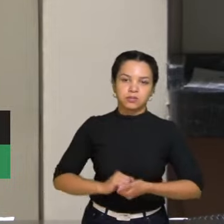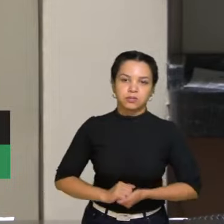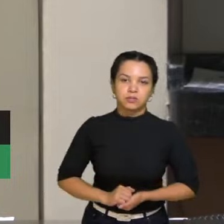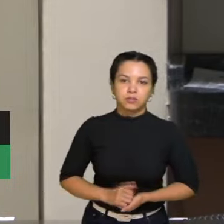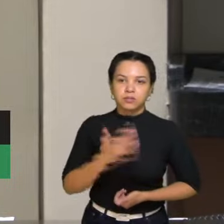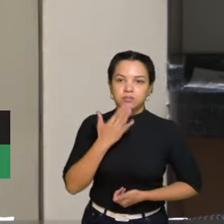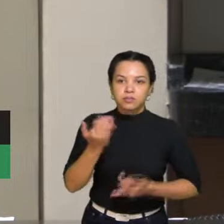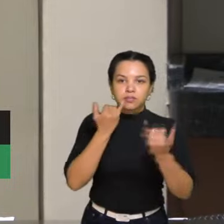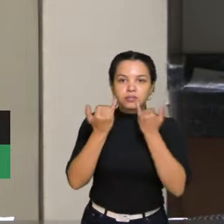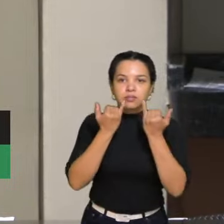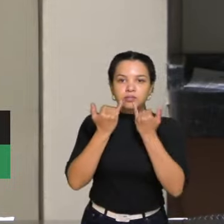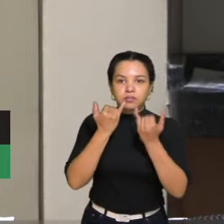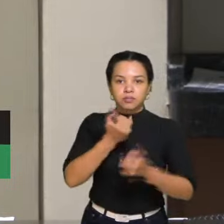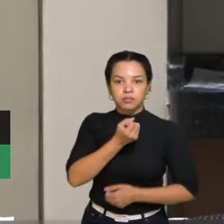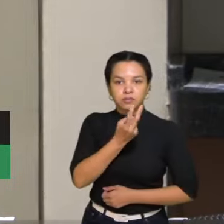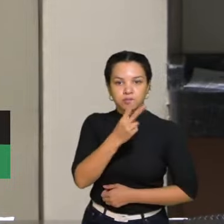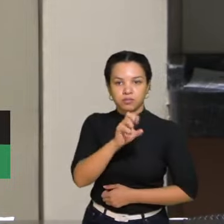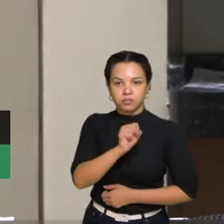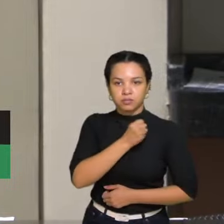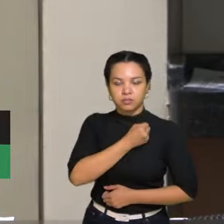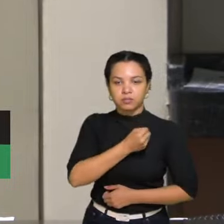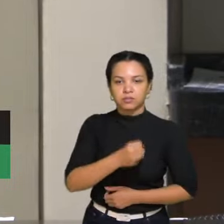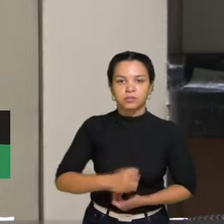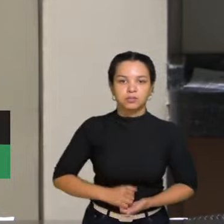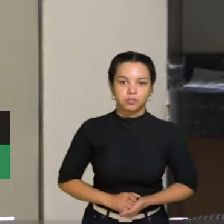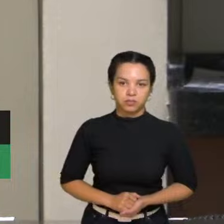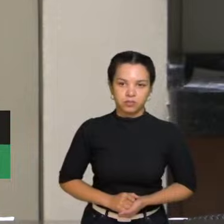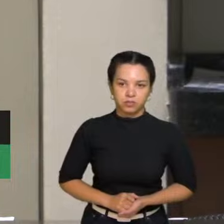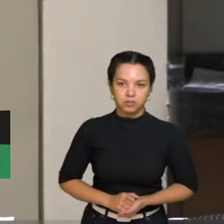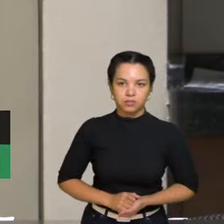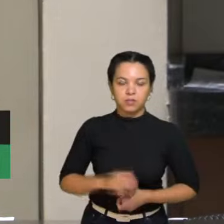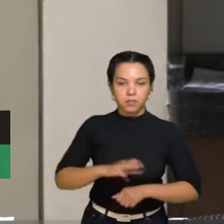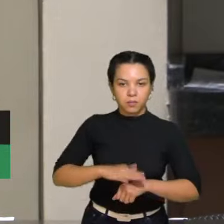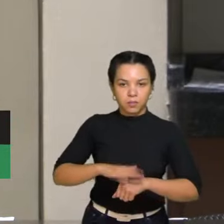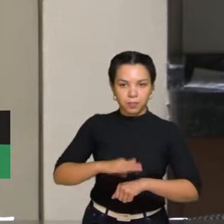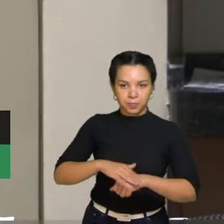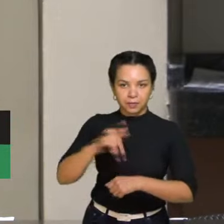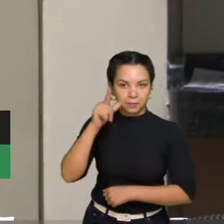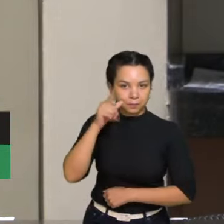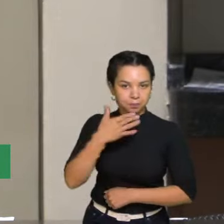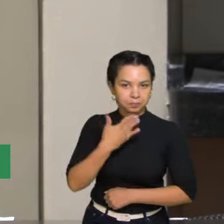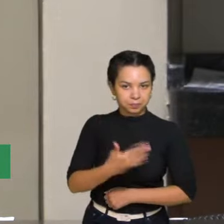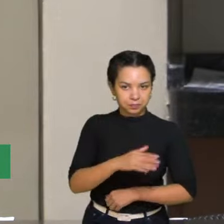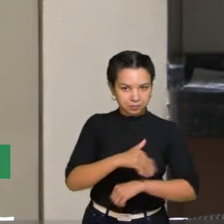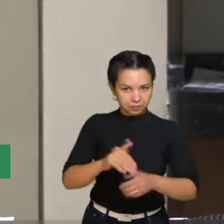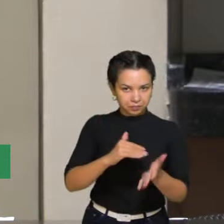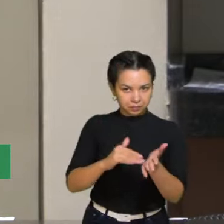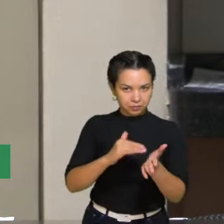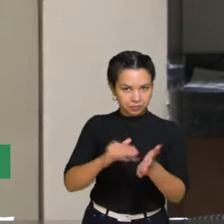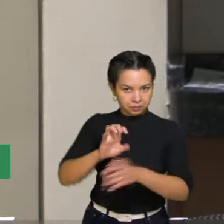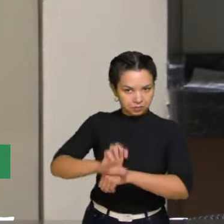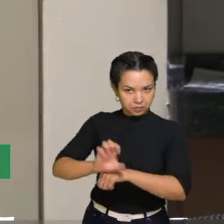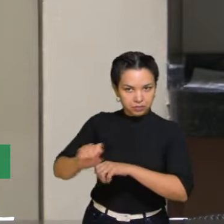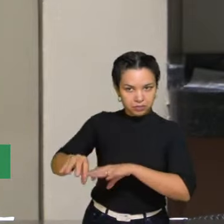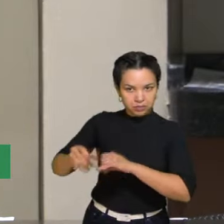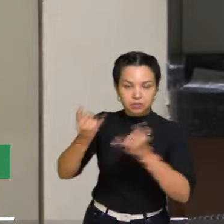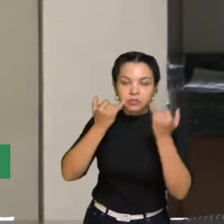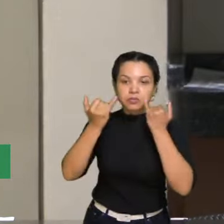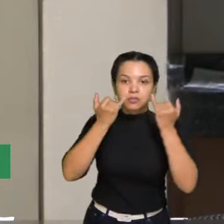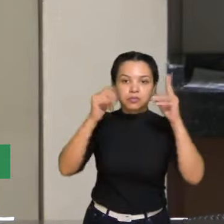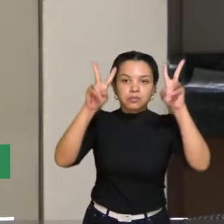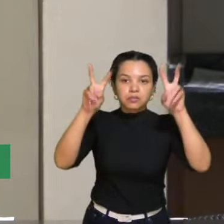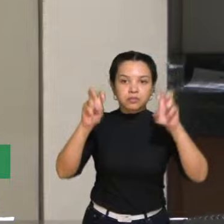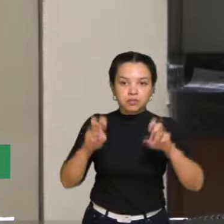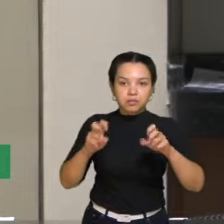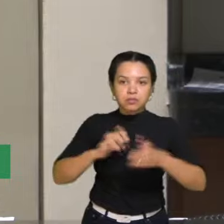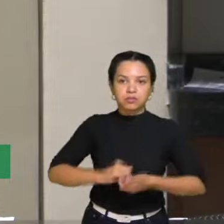Pedido de informação 28, iniciativa deputada Luciane Carbinati, solicitando ao secretário de Estado da Educação informações acerca da entrega